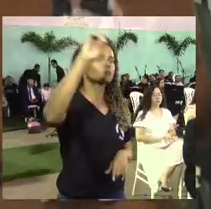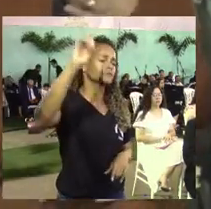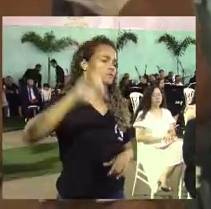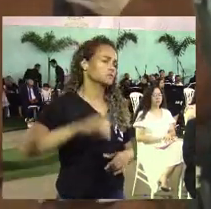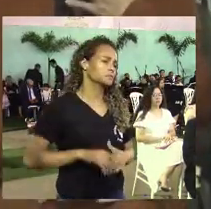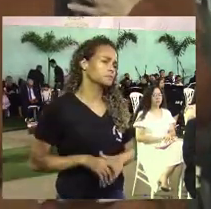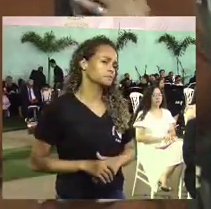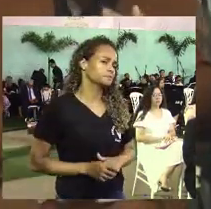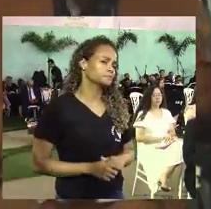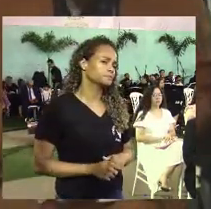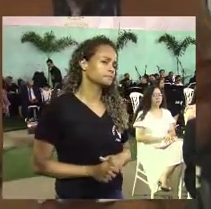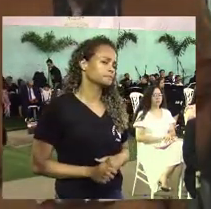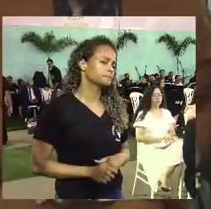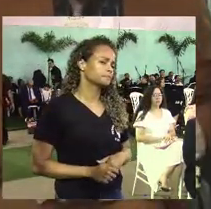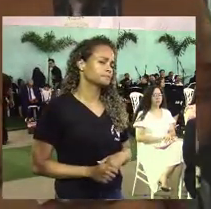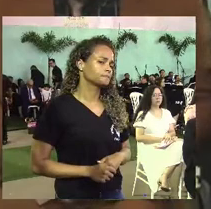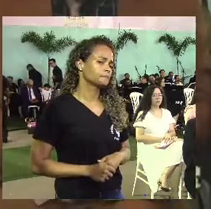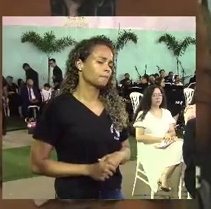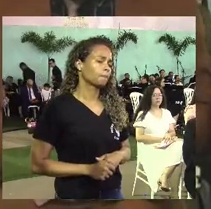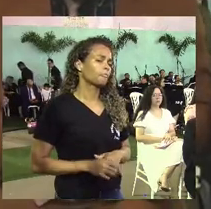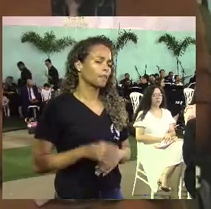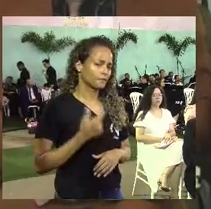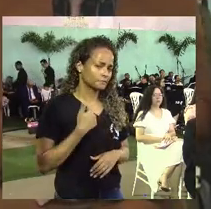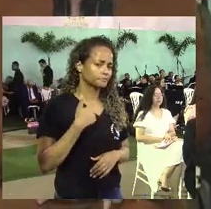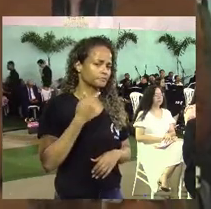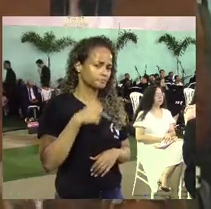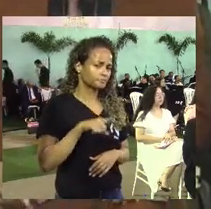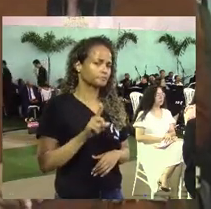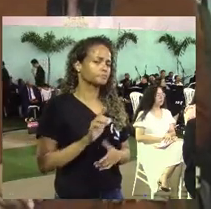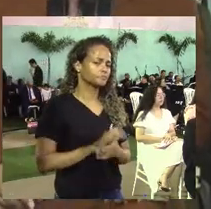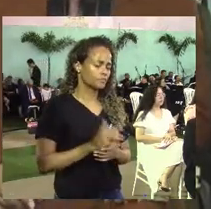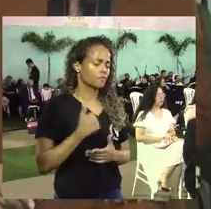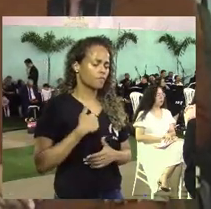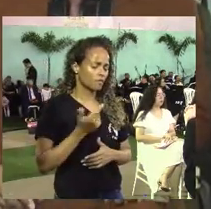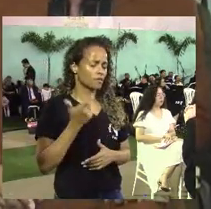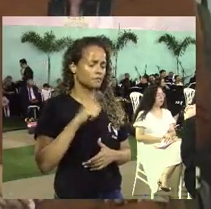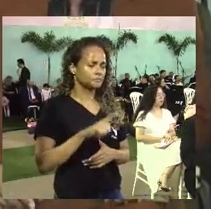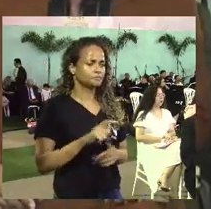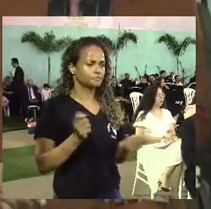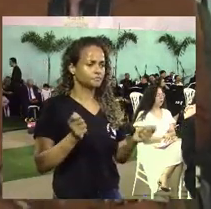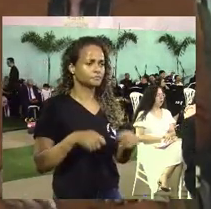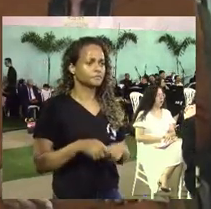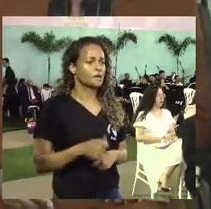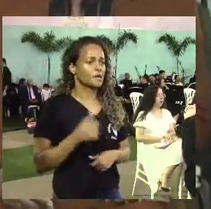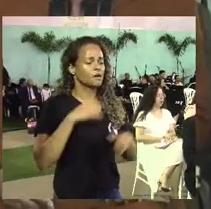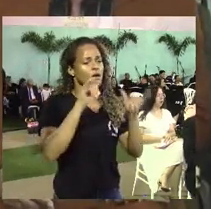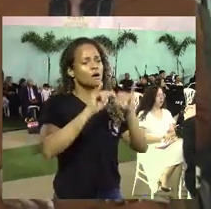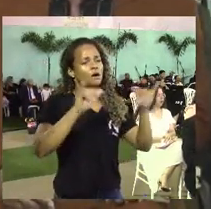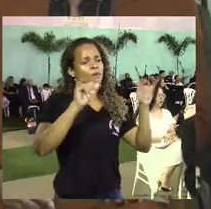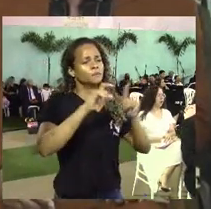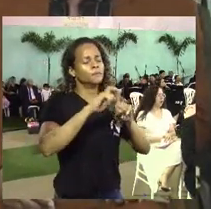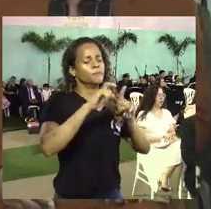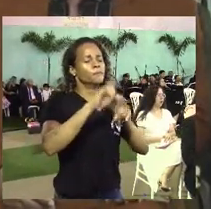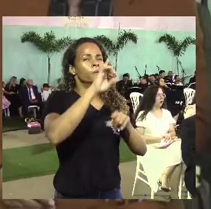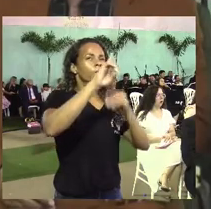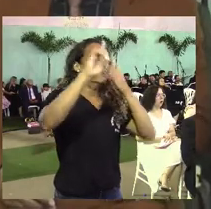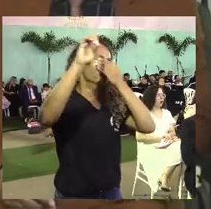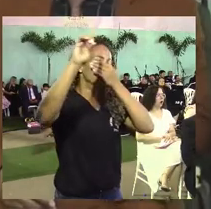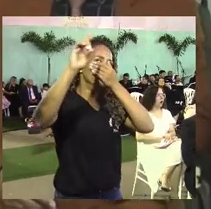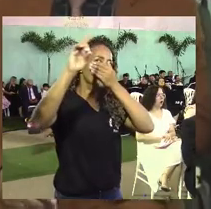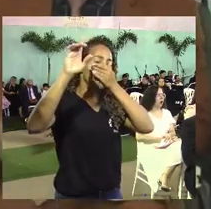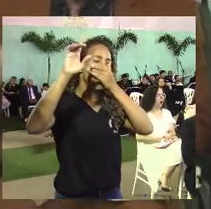senhor eu vou pregar eu vou anunciar a tua palavra quando